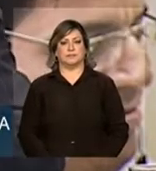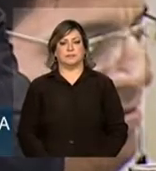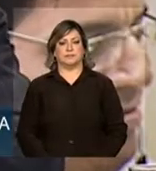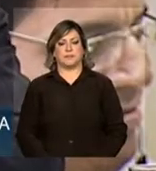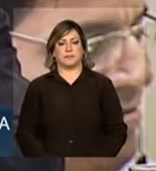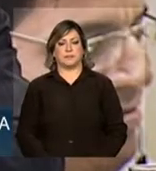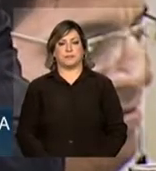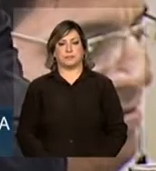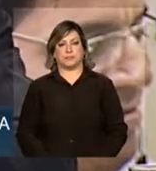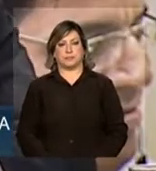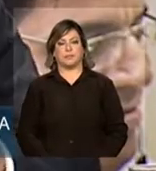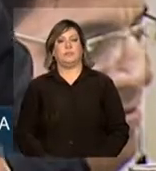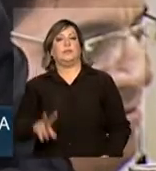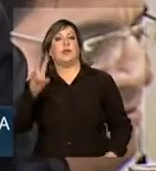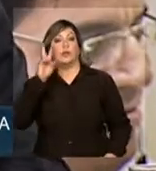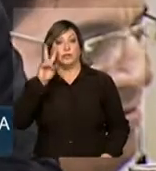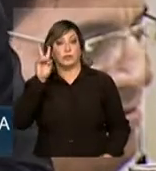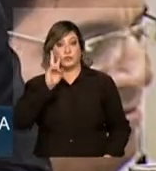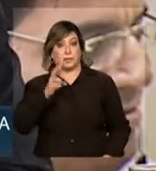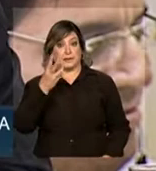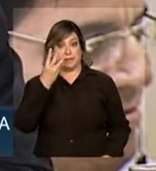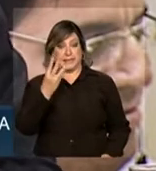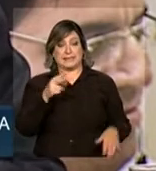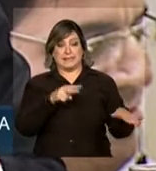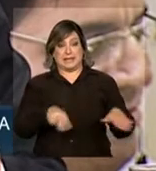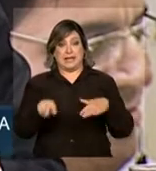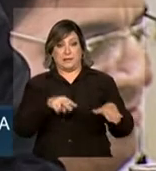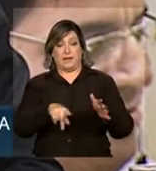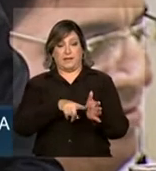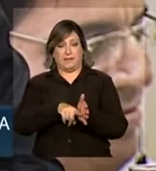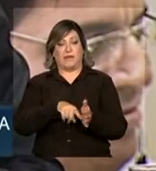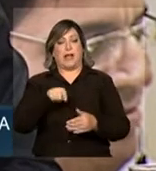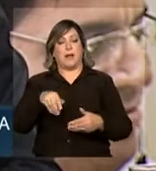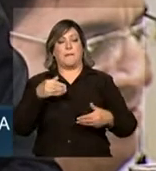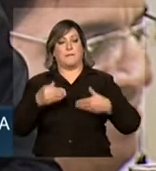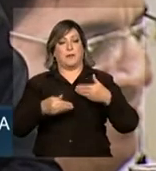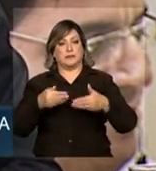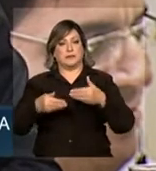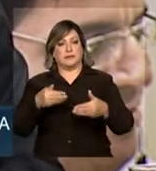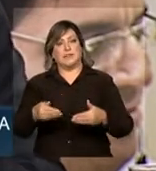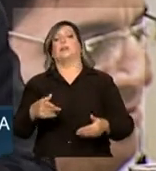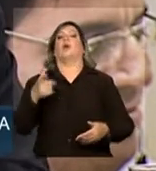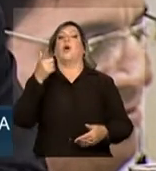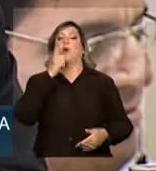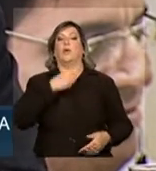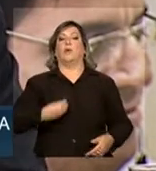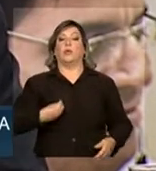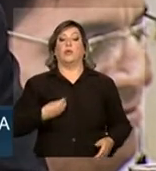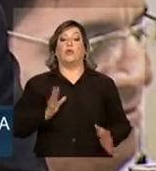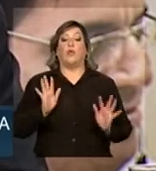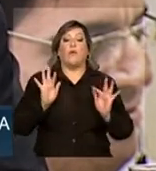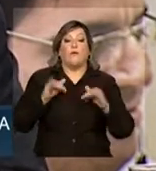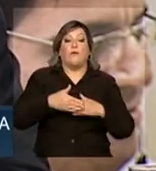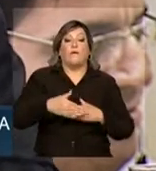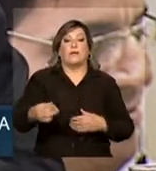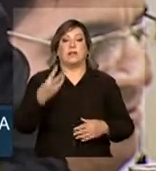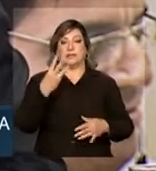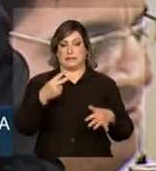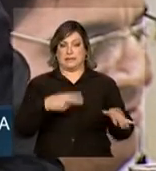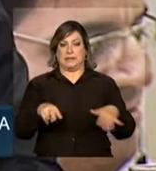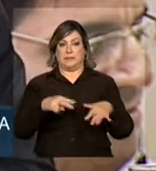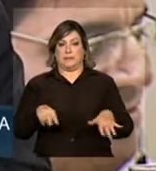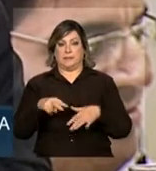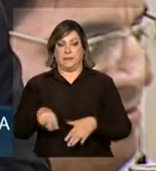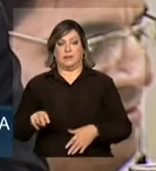aí em relação às três semanas de avaliação o processo de avaliação acontecerá no final das três semanas então